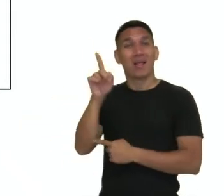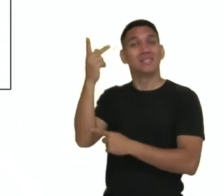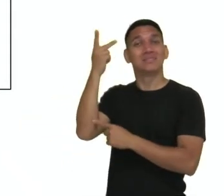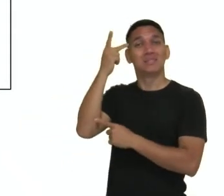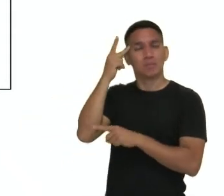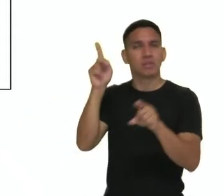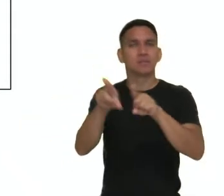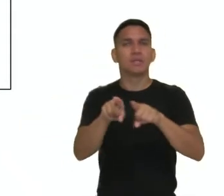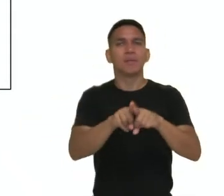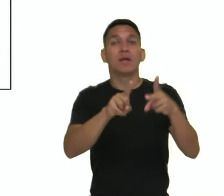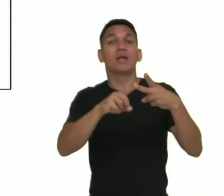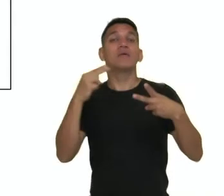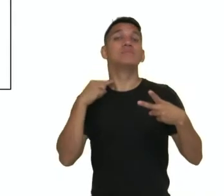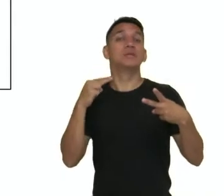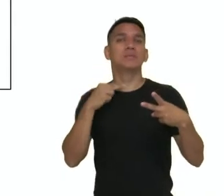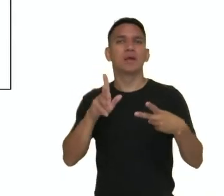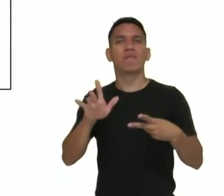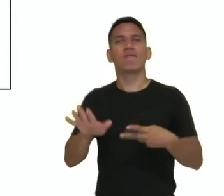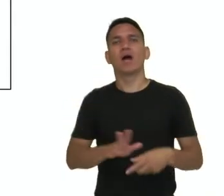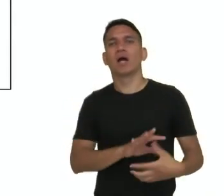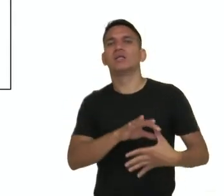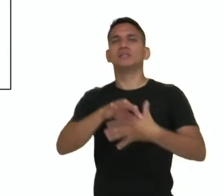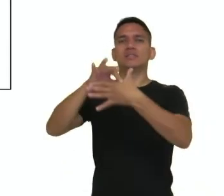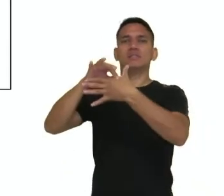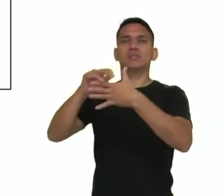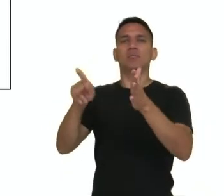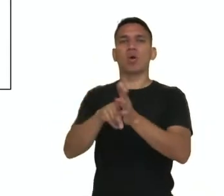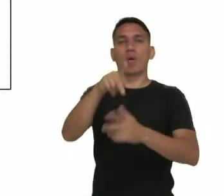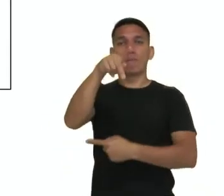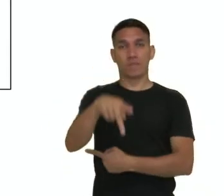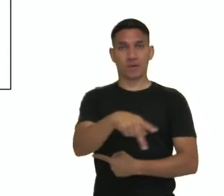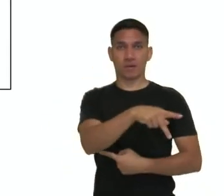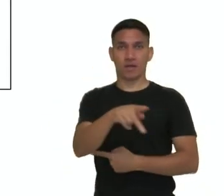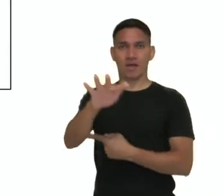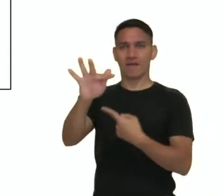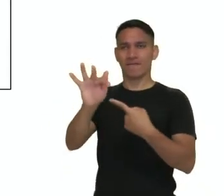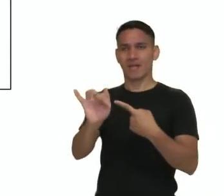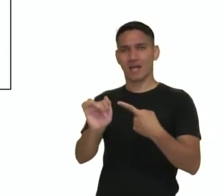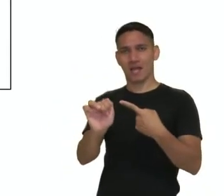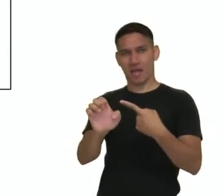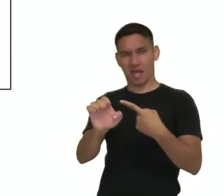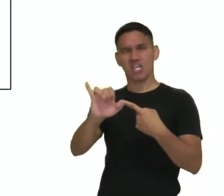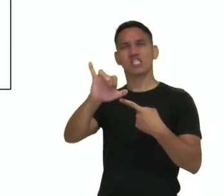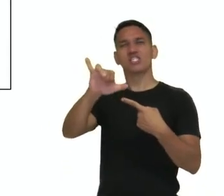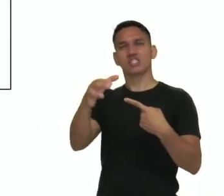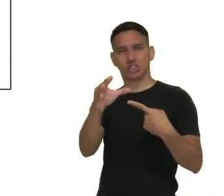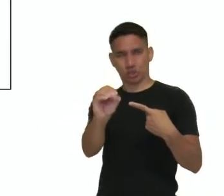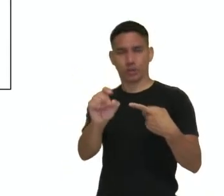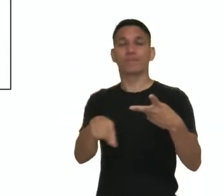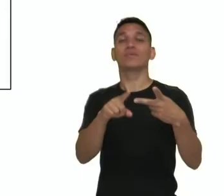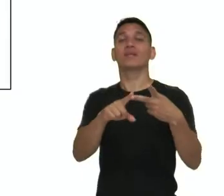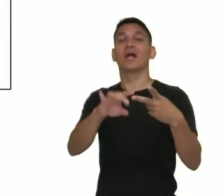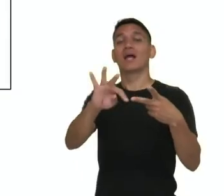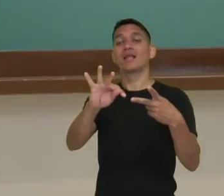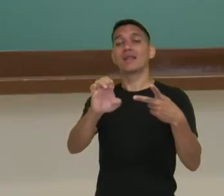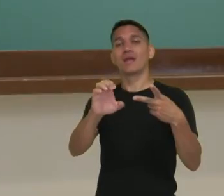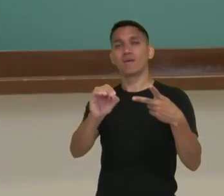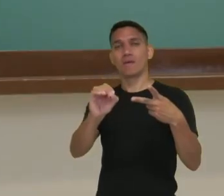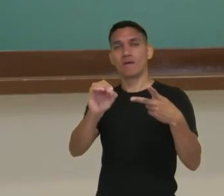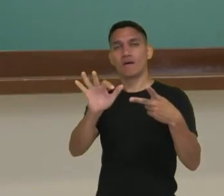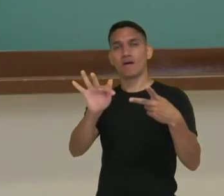em Minas. Eles vão ser liderados pelo padre Feijó e também por Teófilo Otoni. Esses, né,